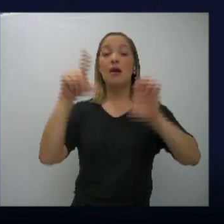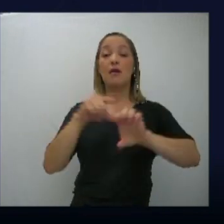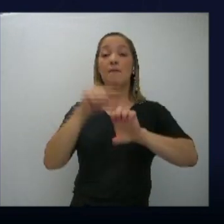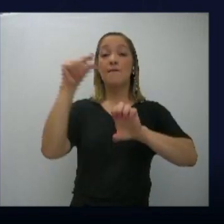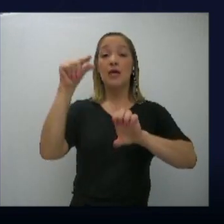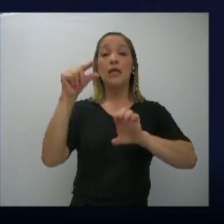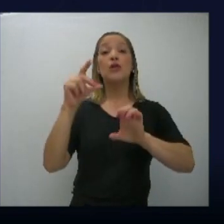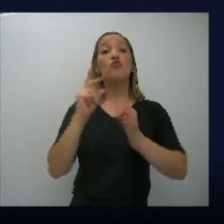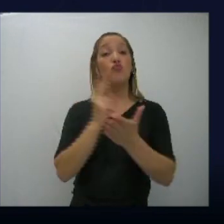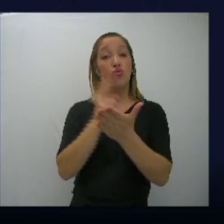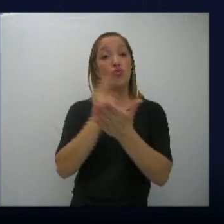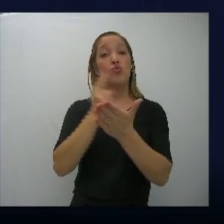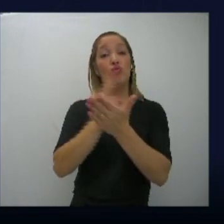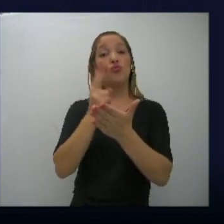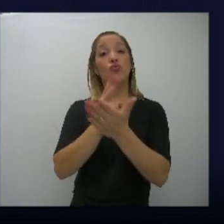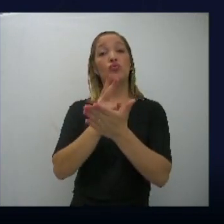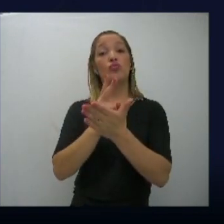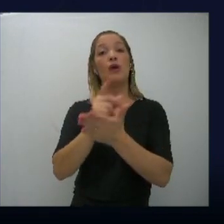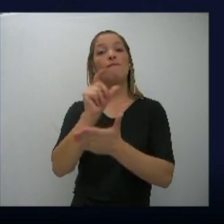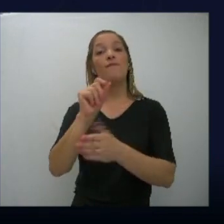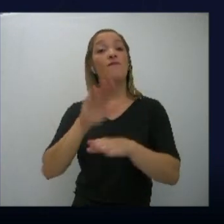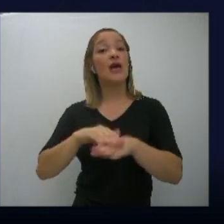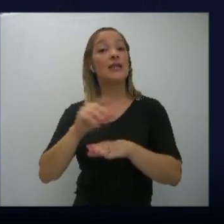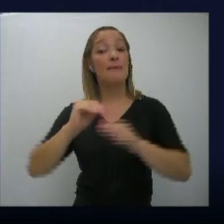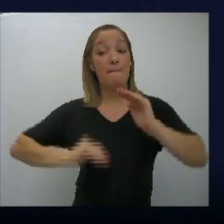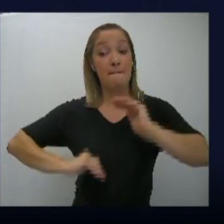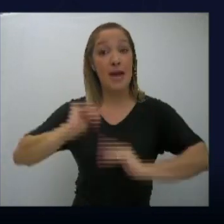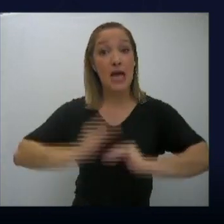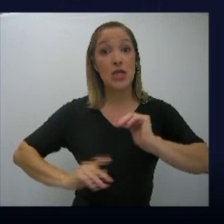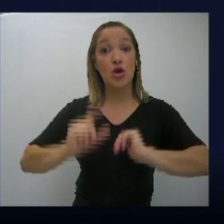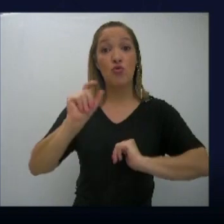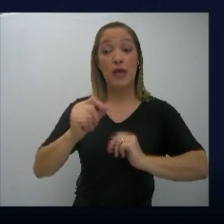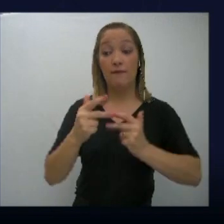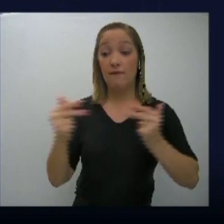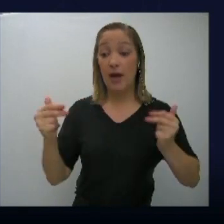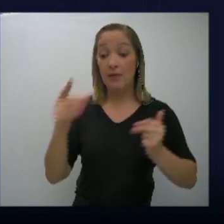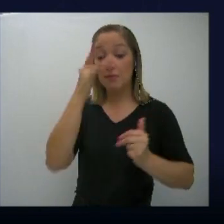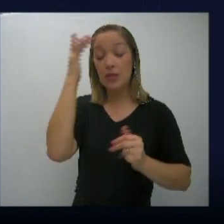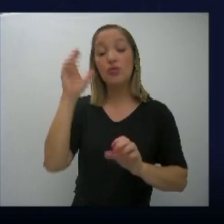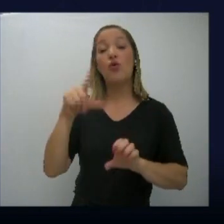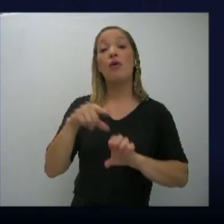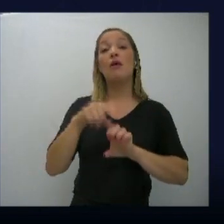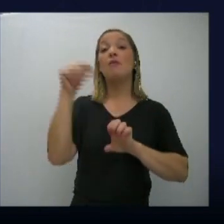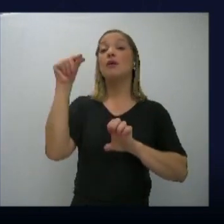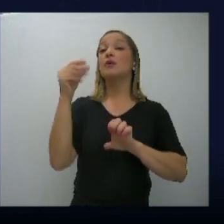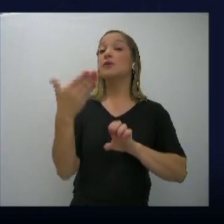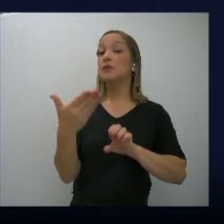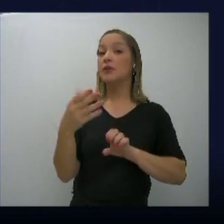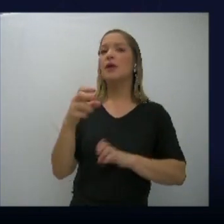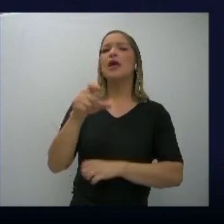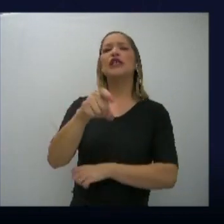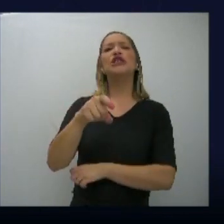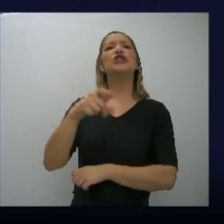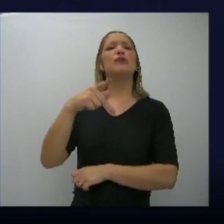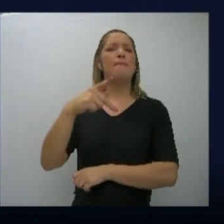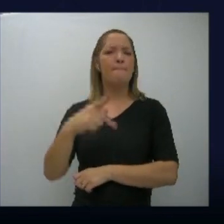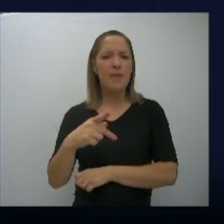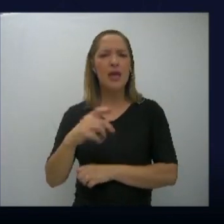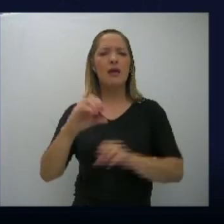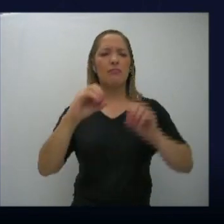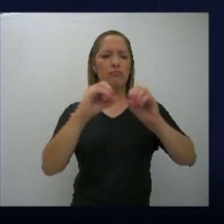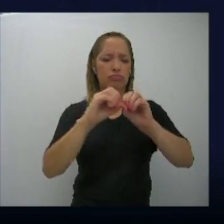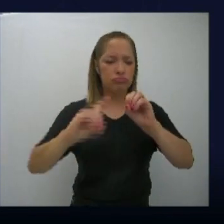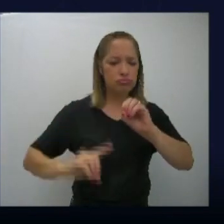acontecendo que vai continuar acontecendo que que isso faz na prática né muitos empreendedores são muito estes peixes são muito sai